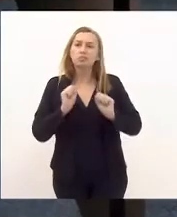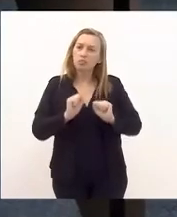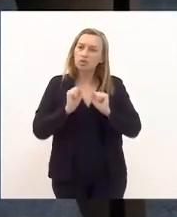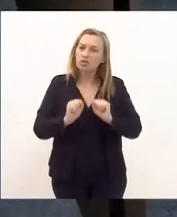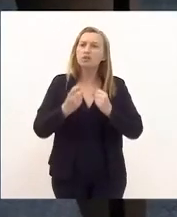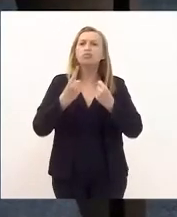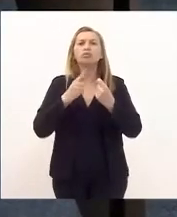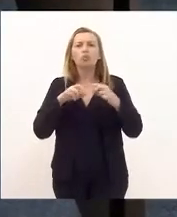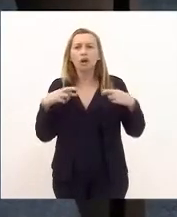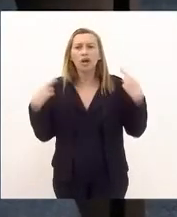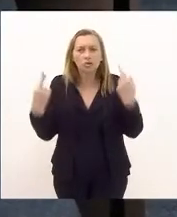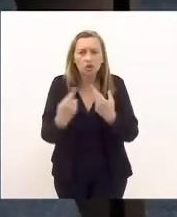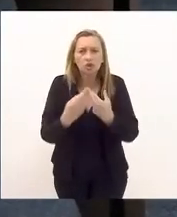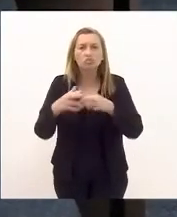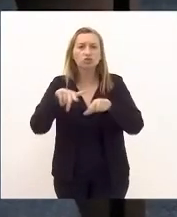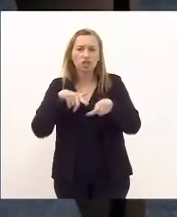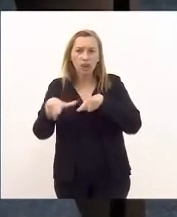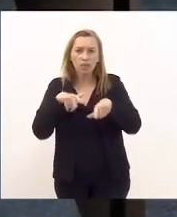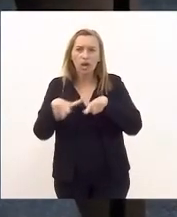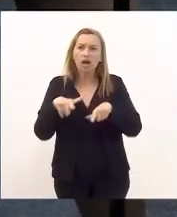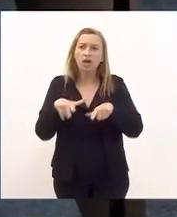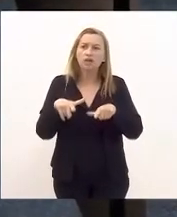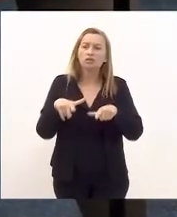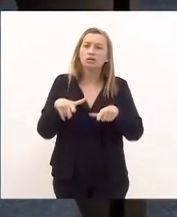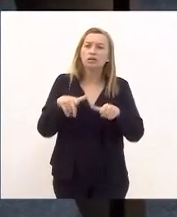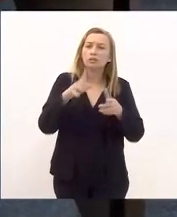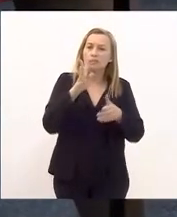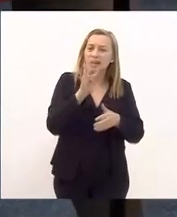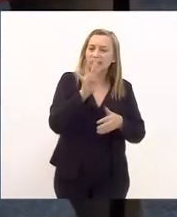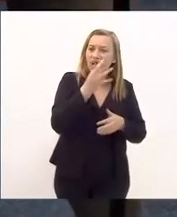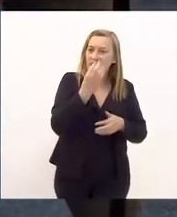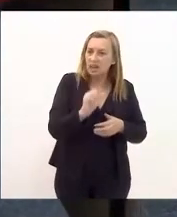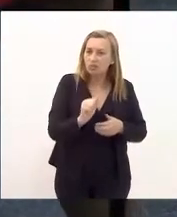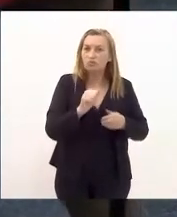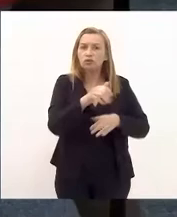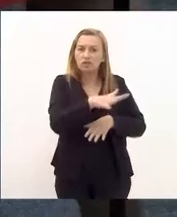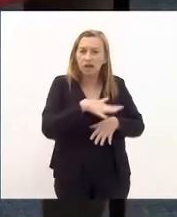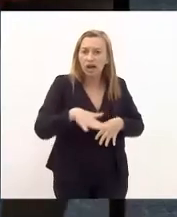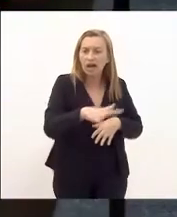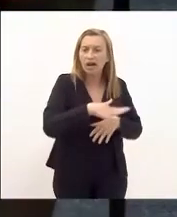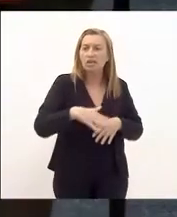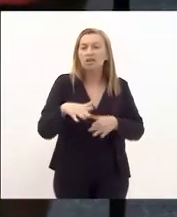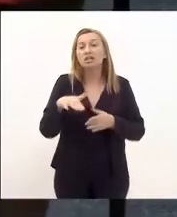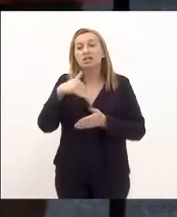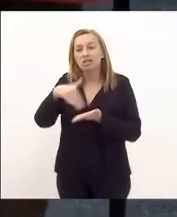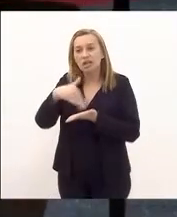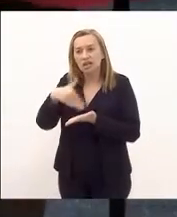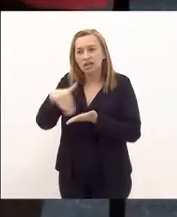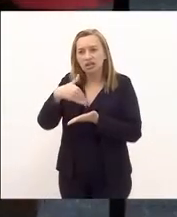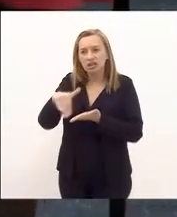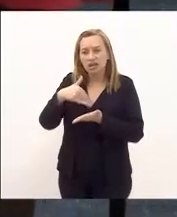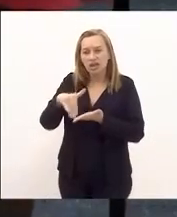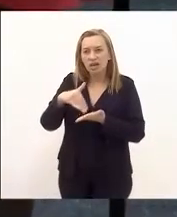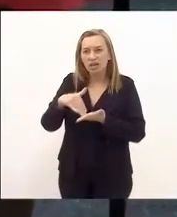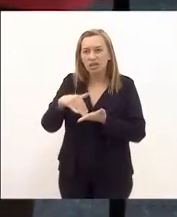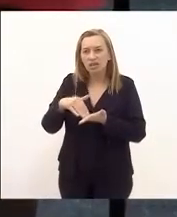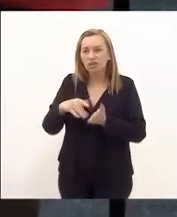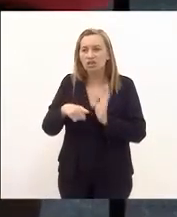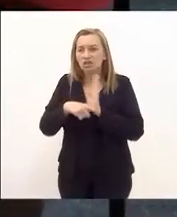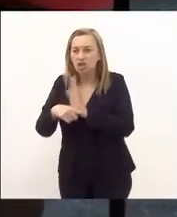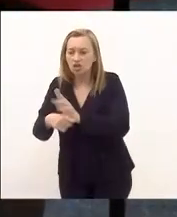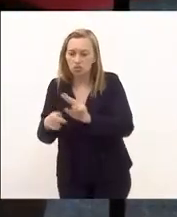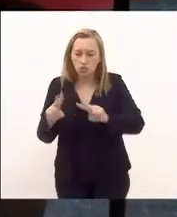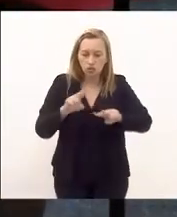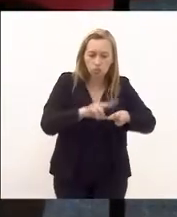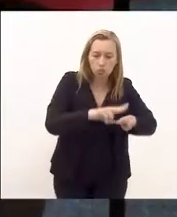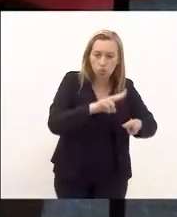possa fazer uma reunião de trabalho com o batalhão da área, com o secretário de assistência penitenciária, com